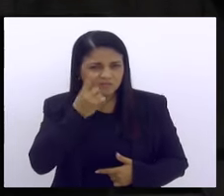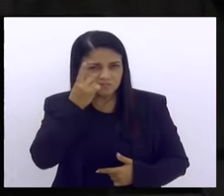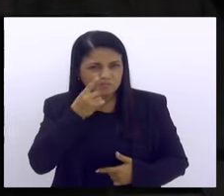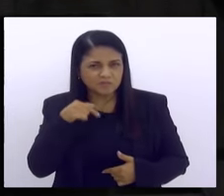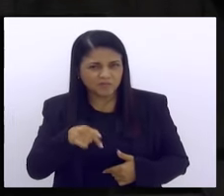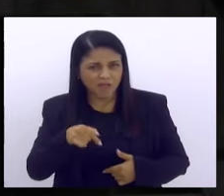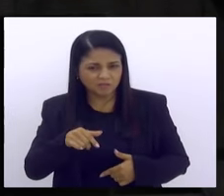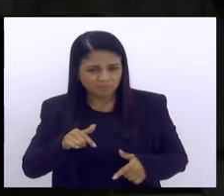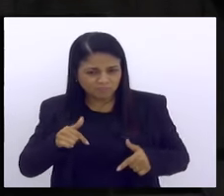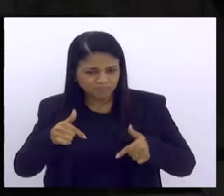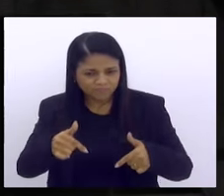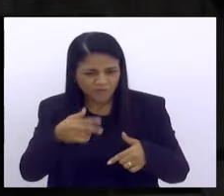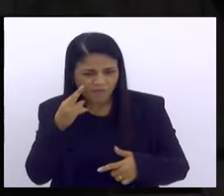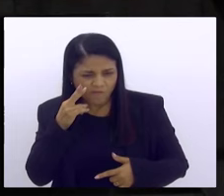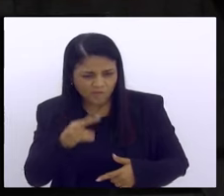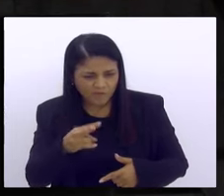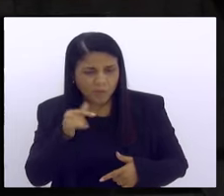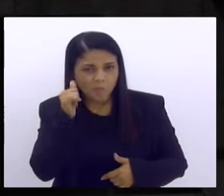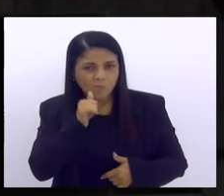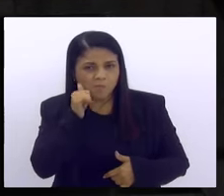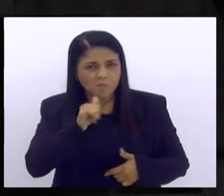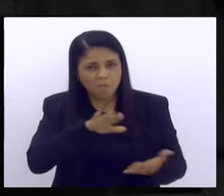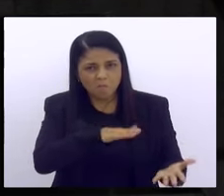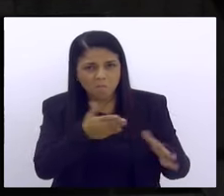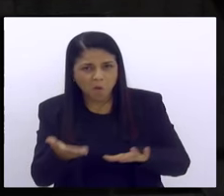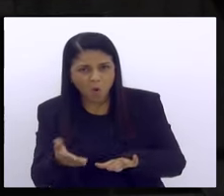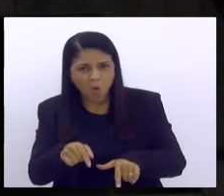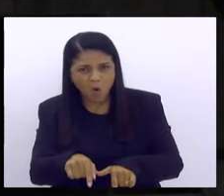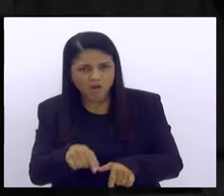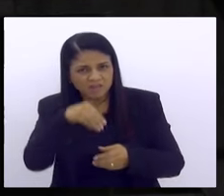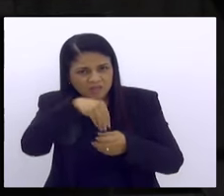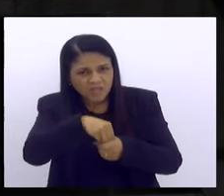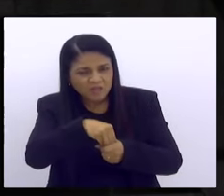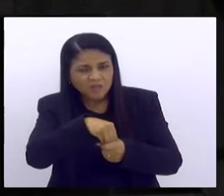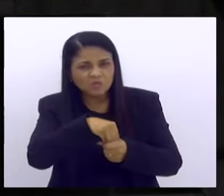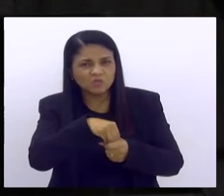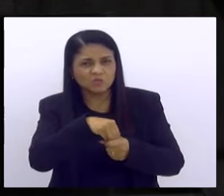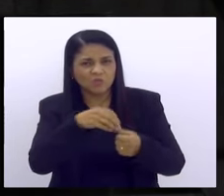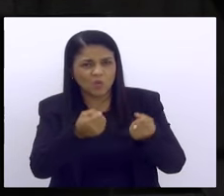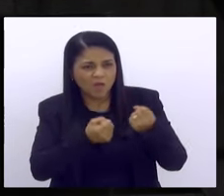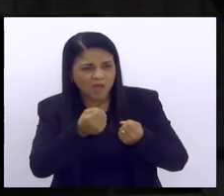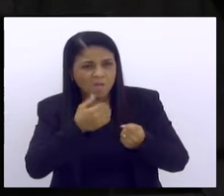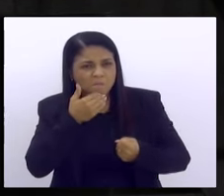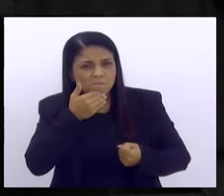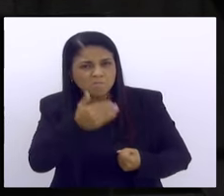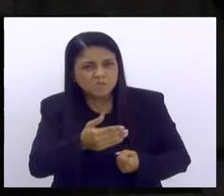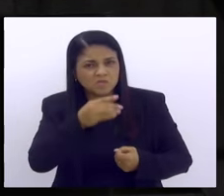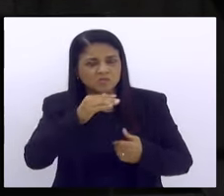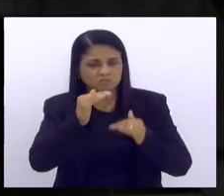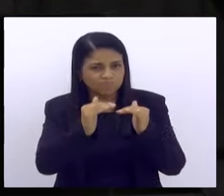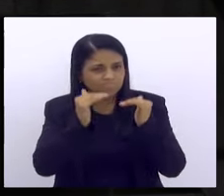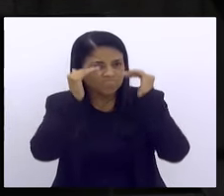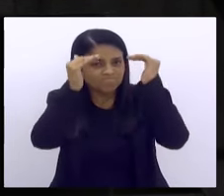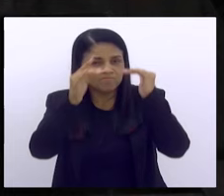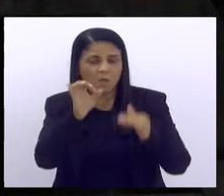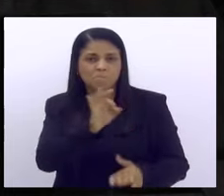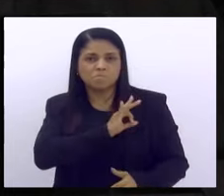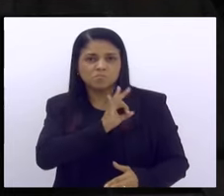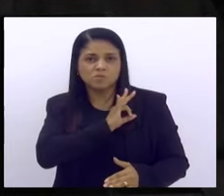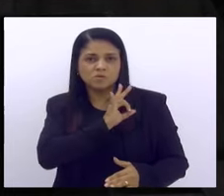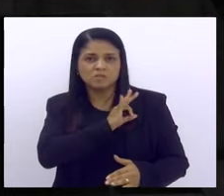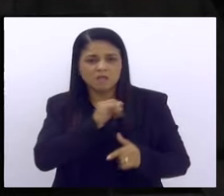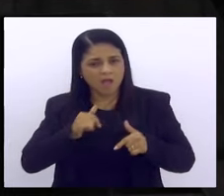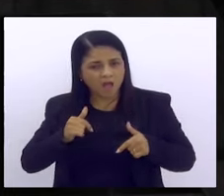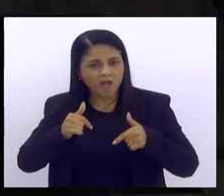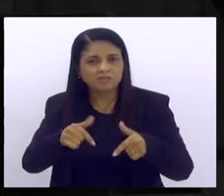uma senhora morrendo, se indignou, pedindo à autoridade policial que tomasse